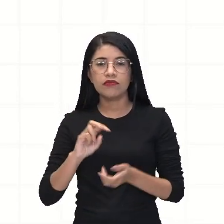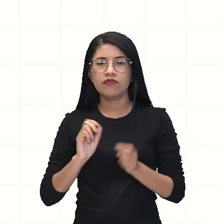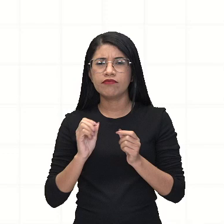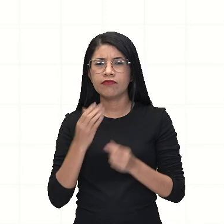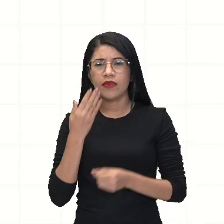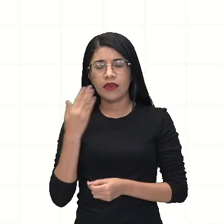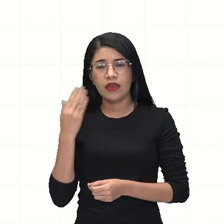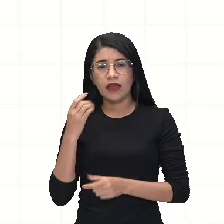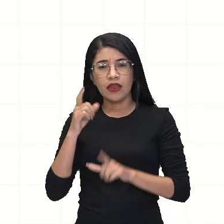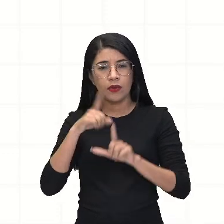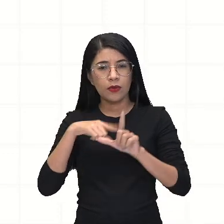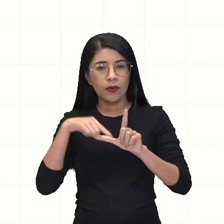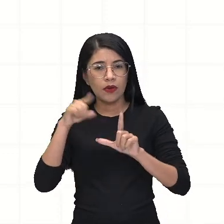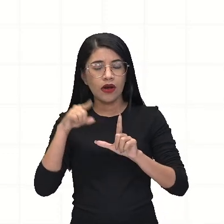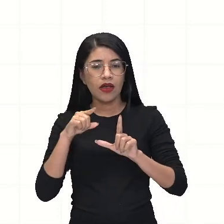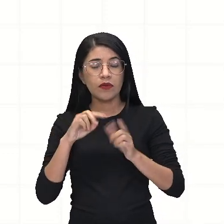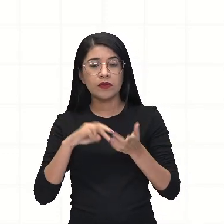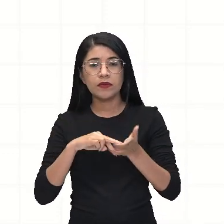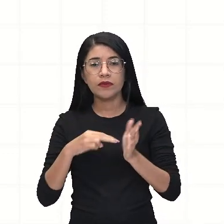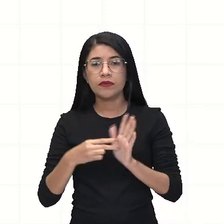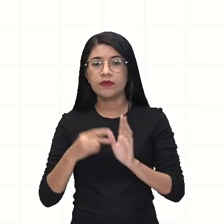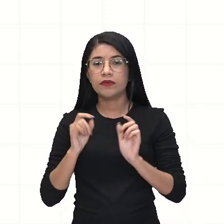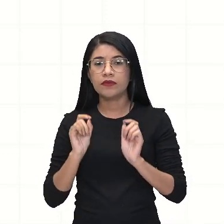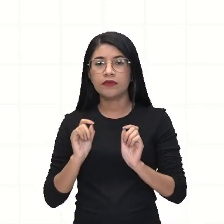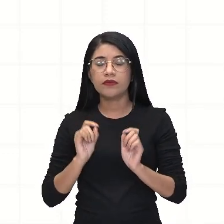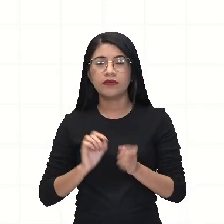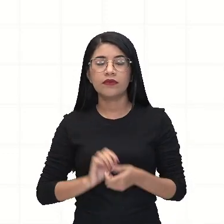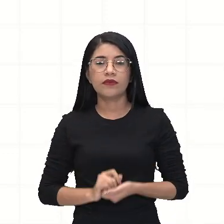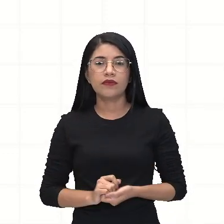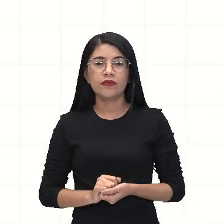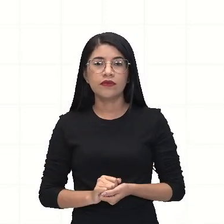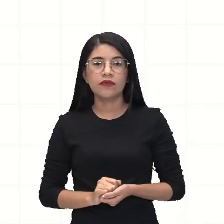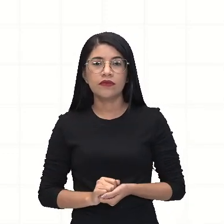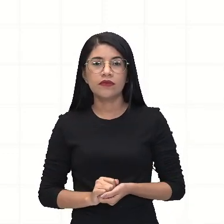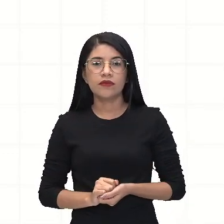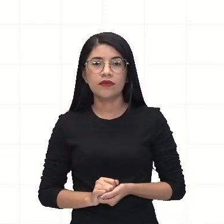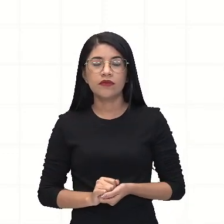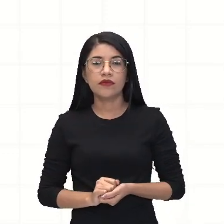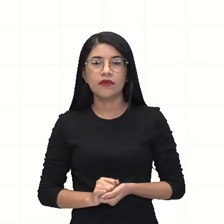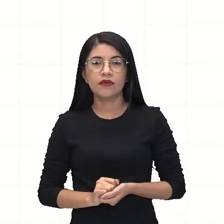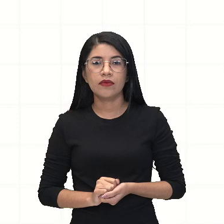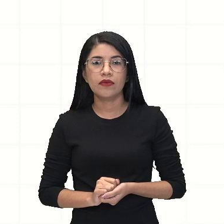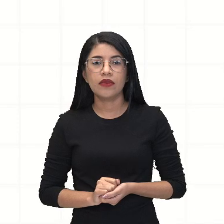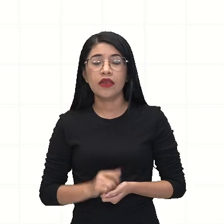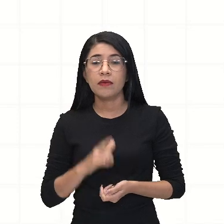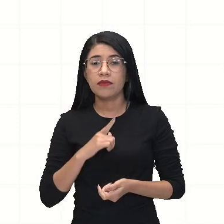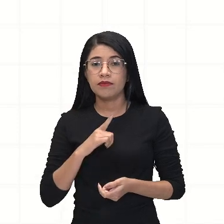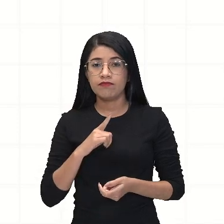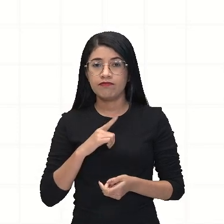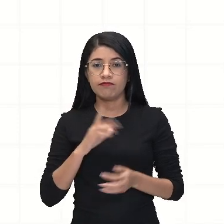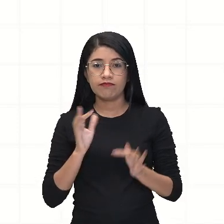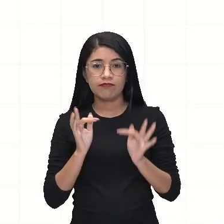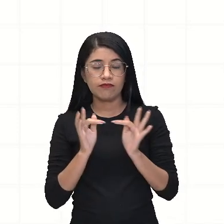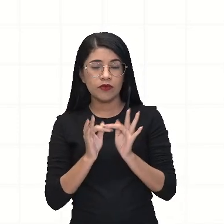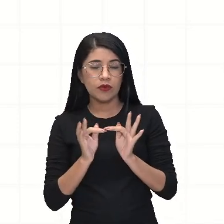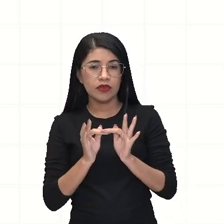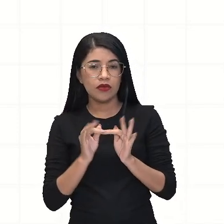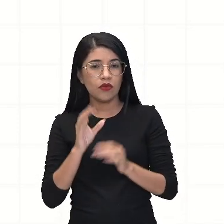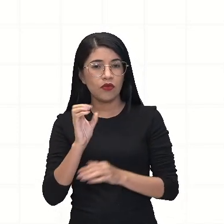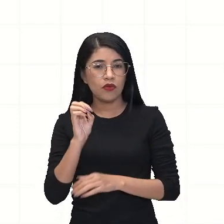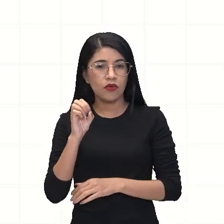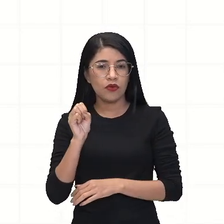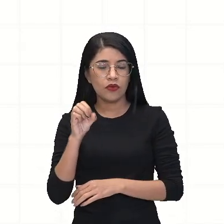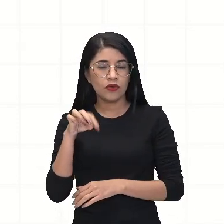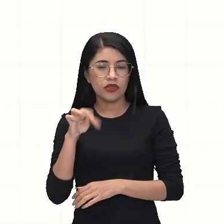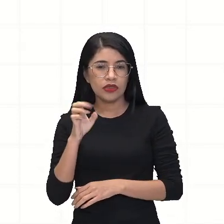ela é constante. Significa que, para ter uma função constante, vejam aqui, olha só, que a reta, ela